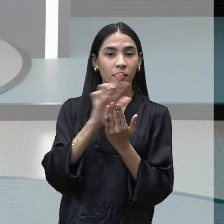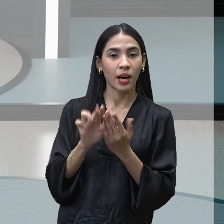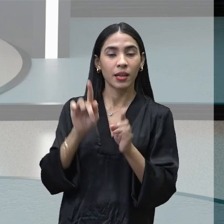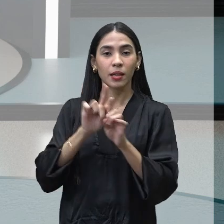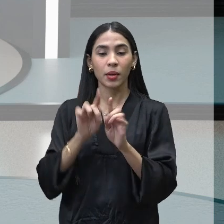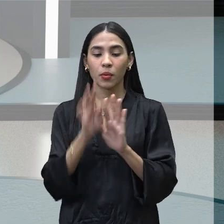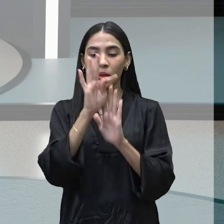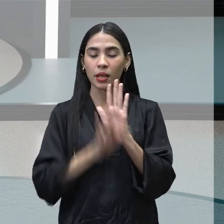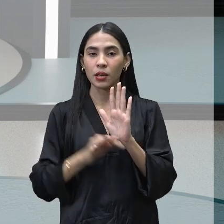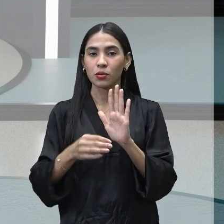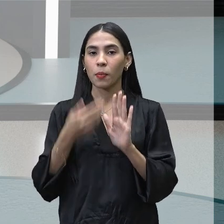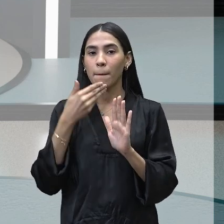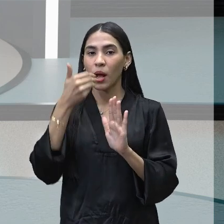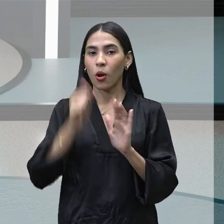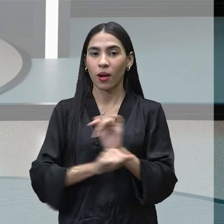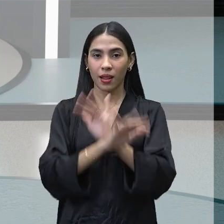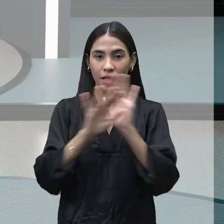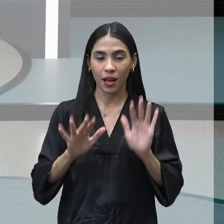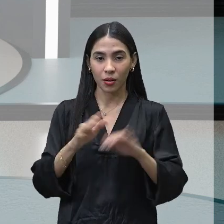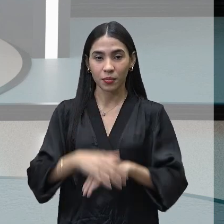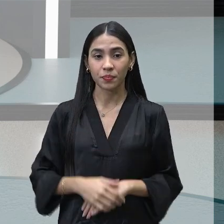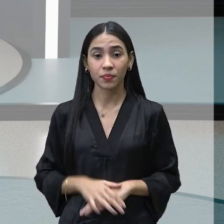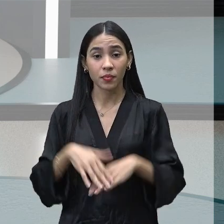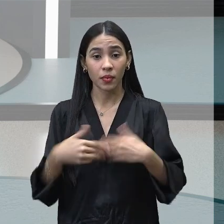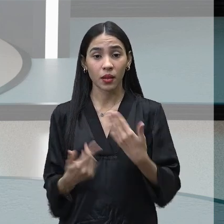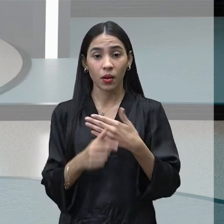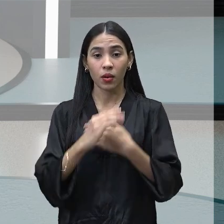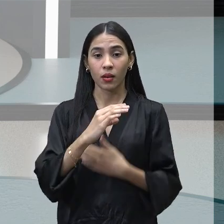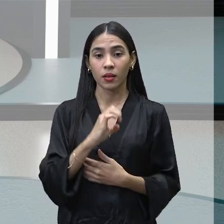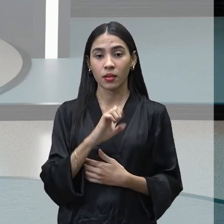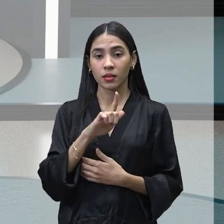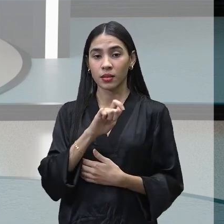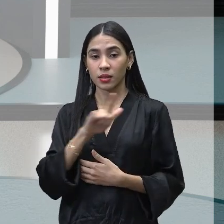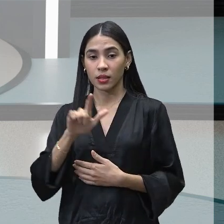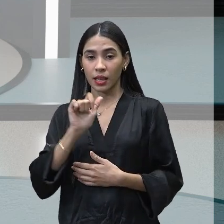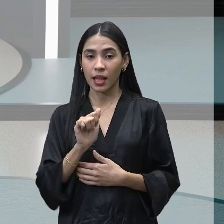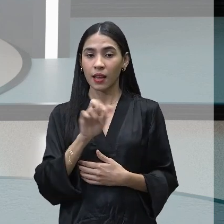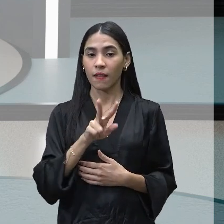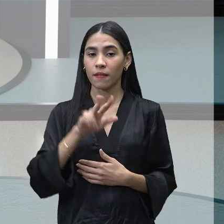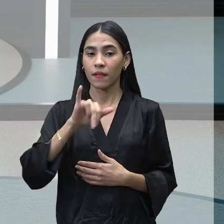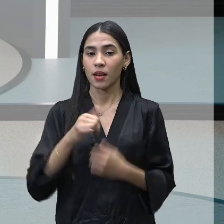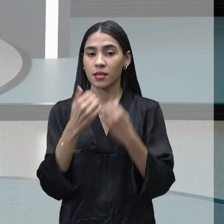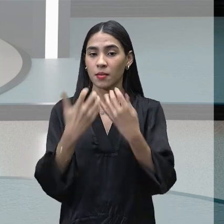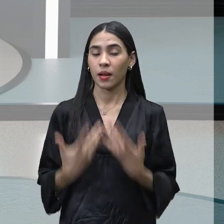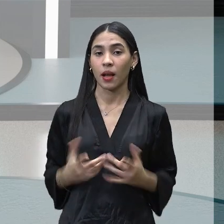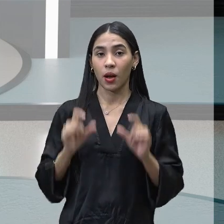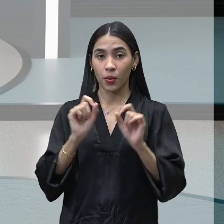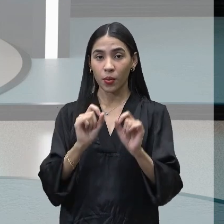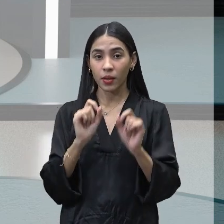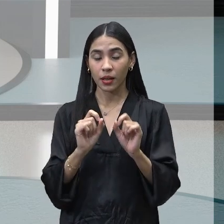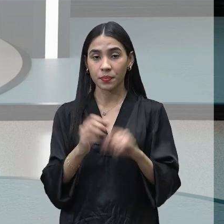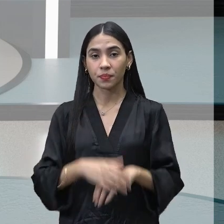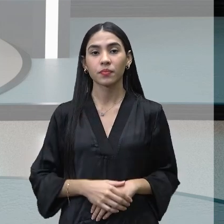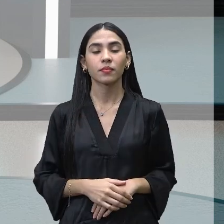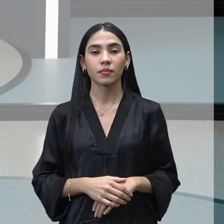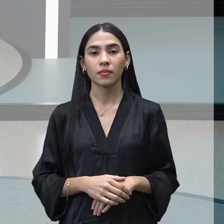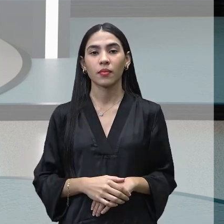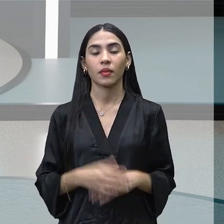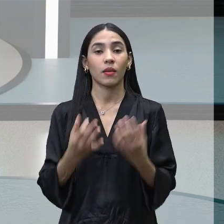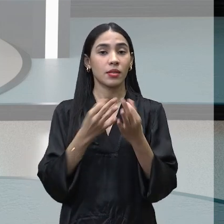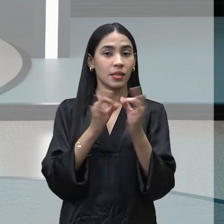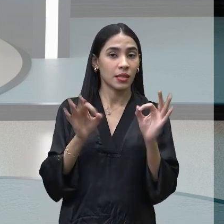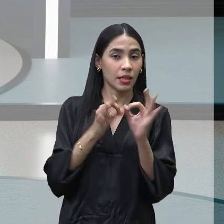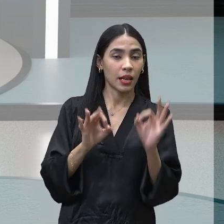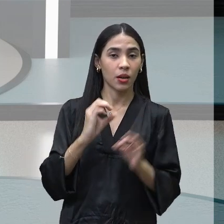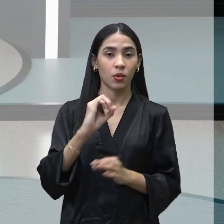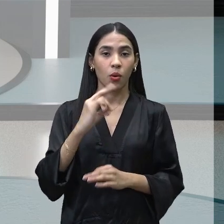o texto mais expressivo. Então, aqui o nosso gramático Segala, ele vai dizer que as figuras de construção ou de sintaxe,